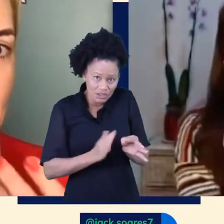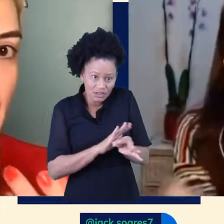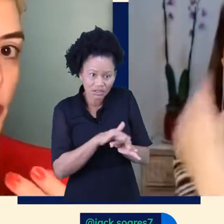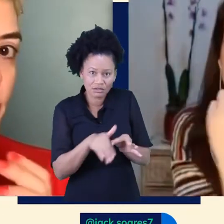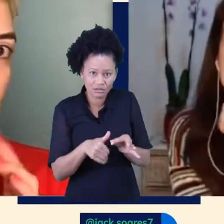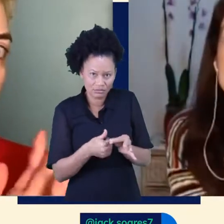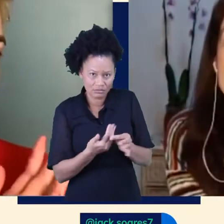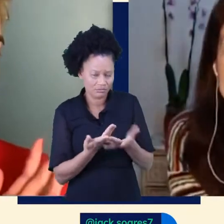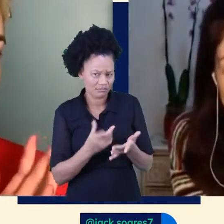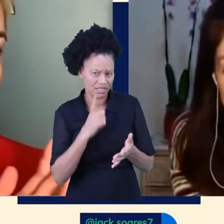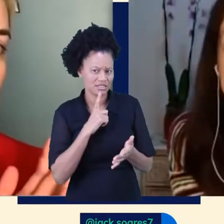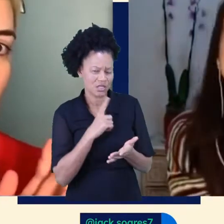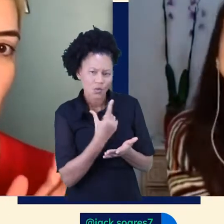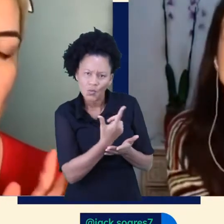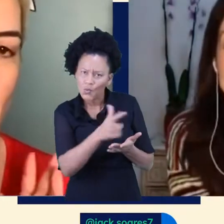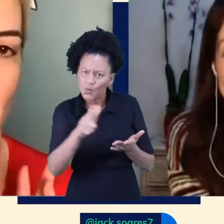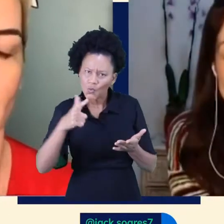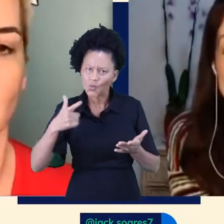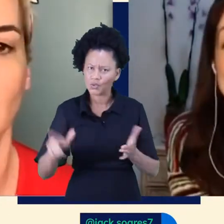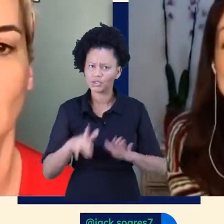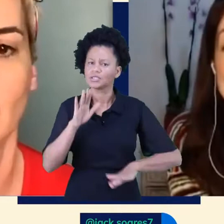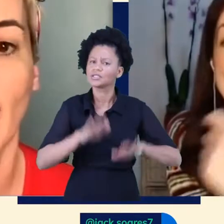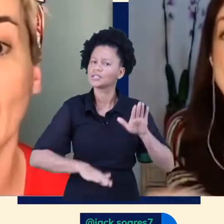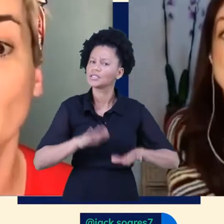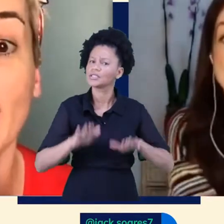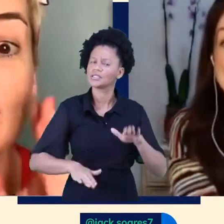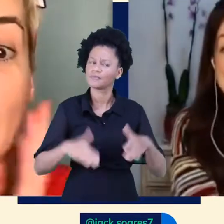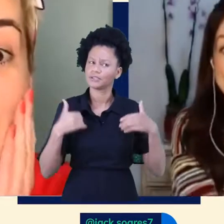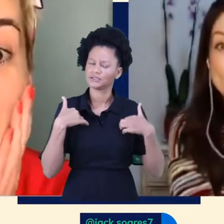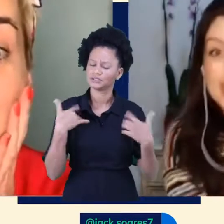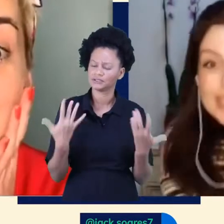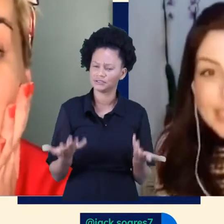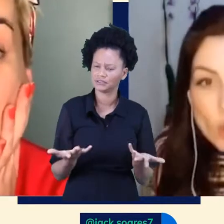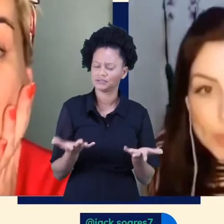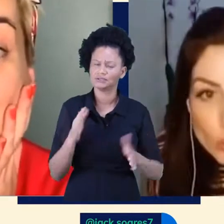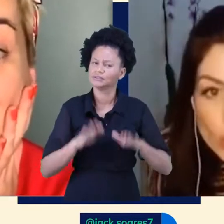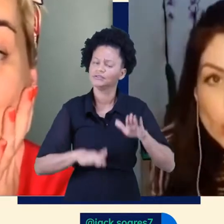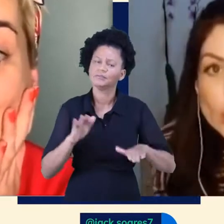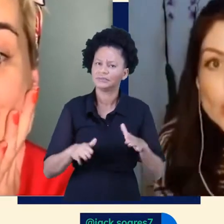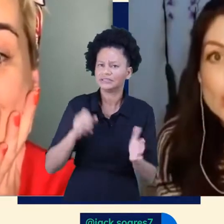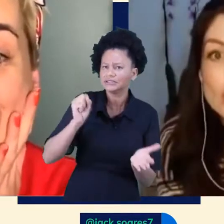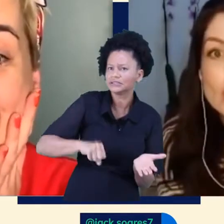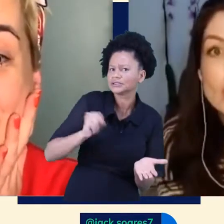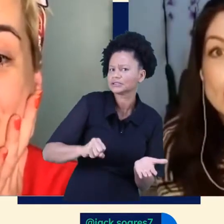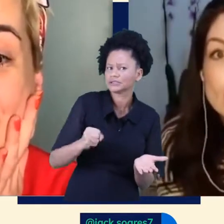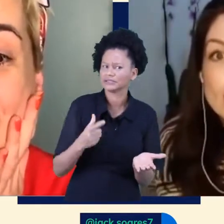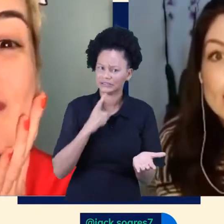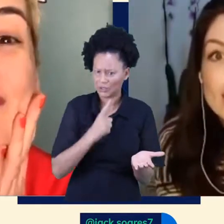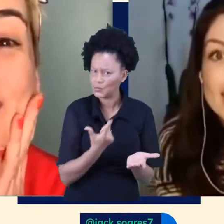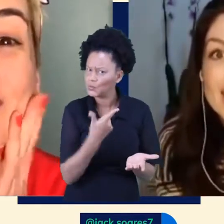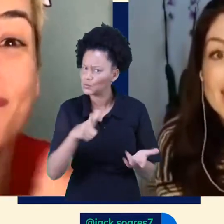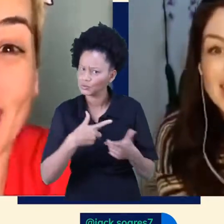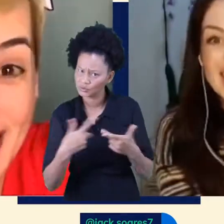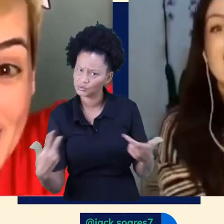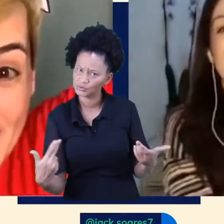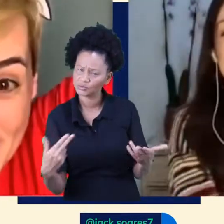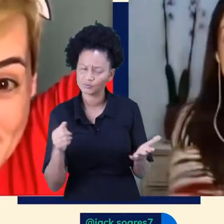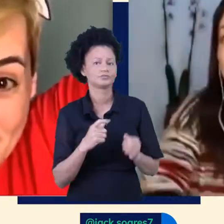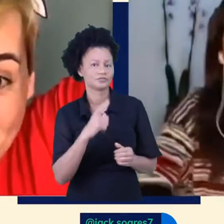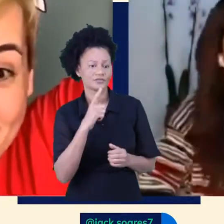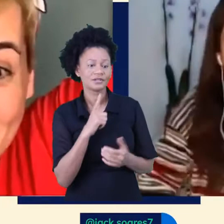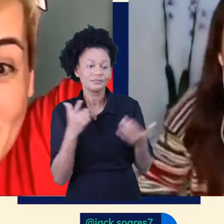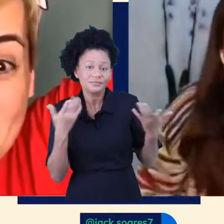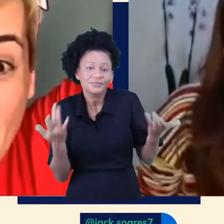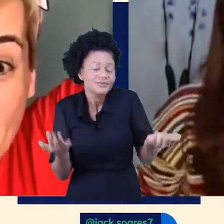ser que implique, dependendo não. Como é que é? Pode, alguém até falando o meu clitóris.